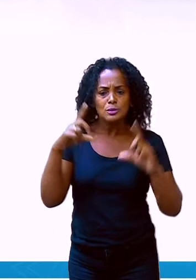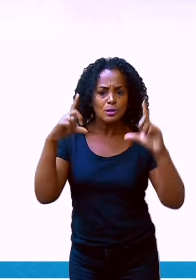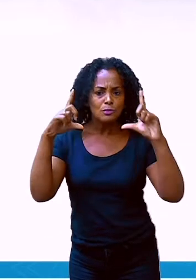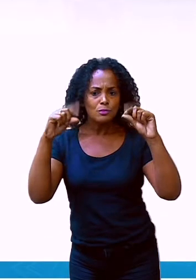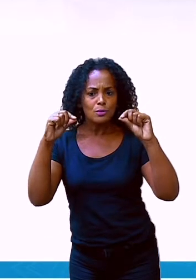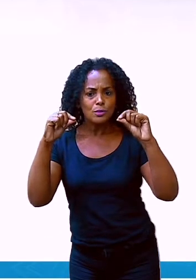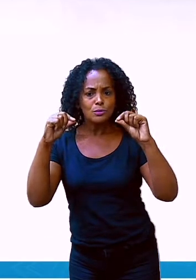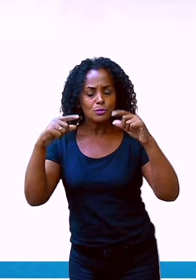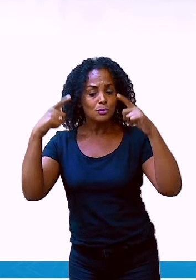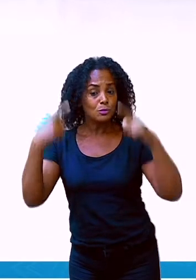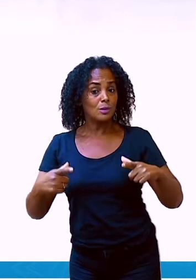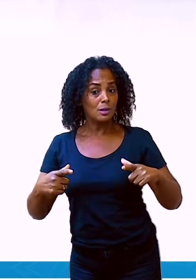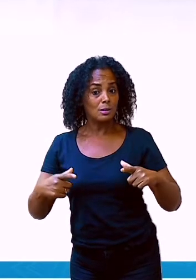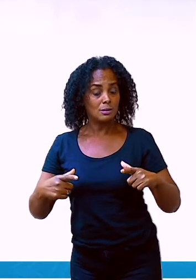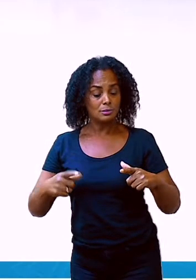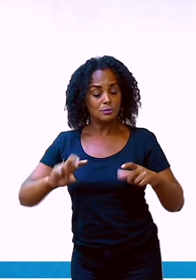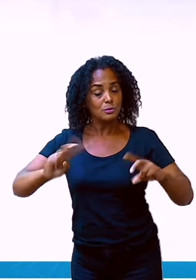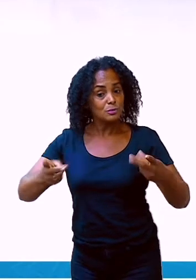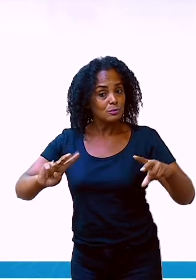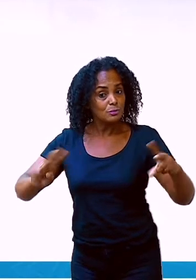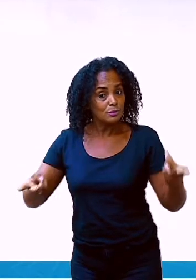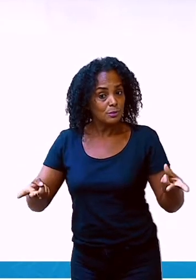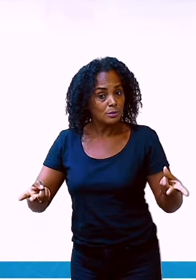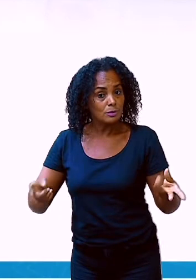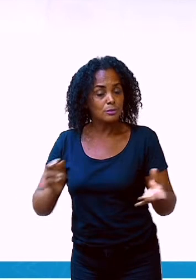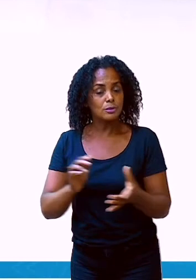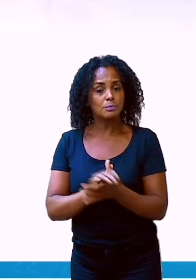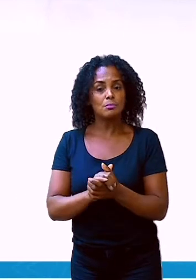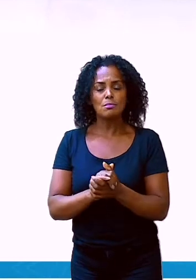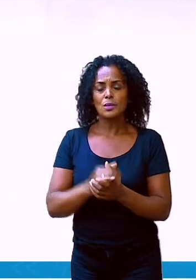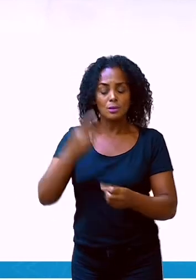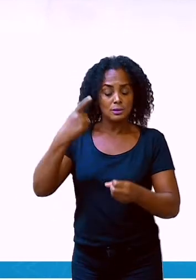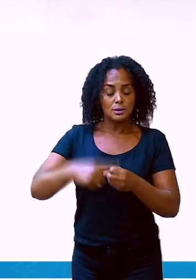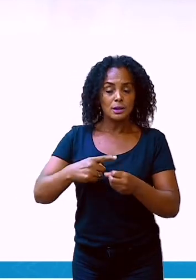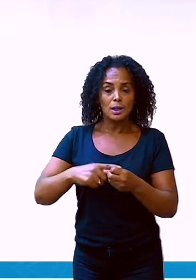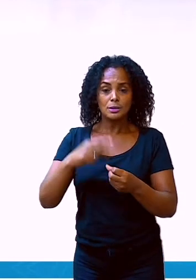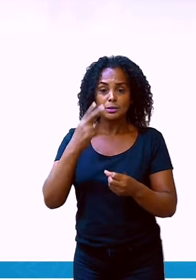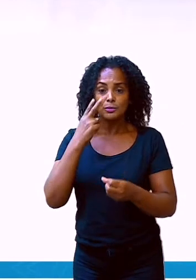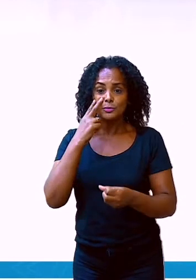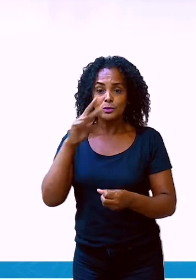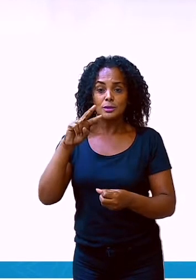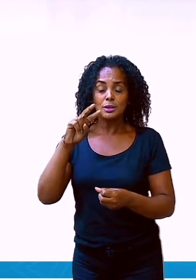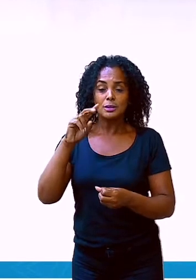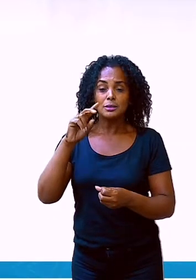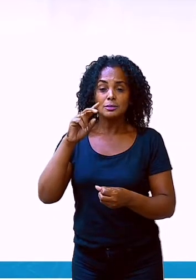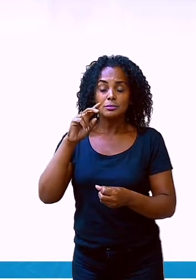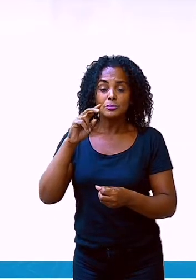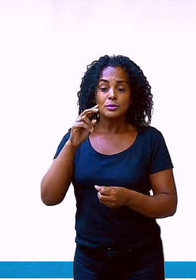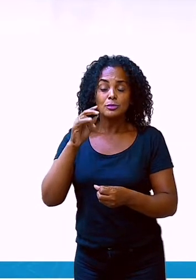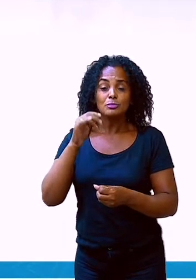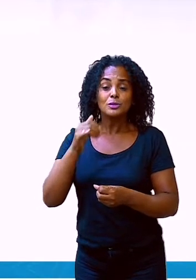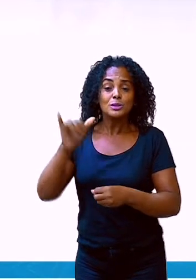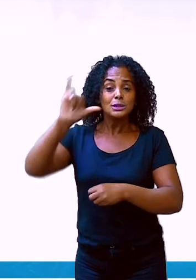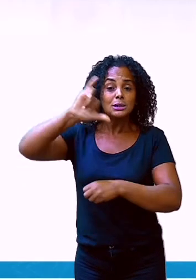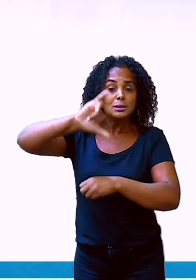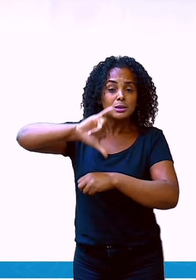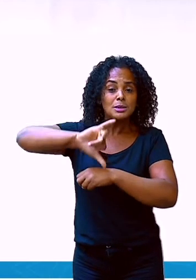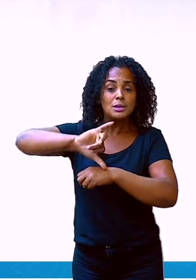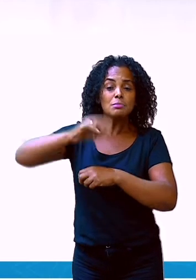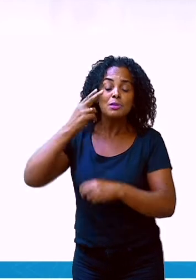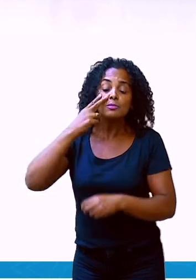isso mesmo? Então, a nossa cidade vista de cima, nós conseguimos ter uma riqueza